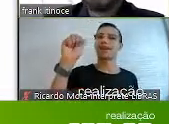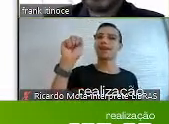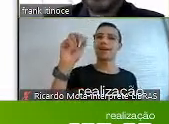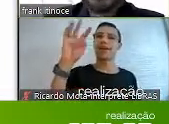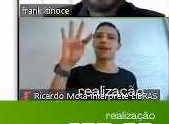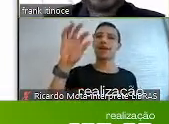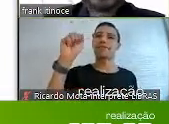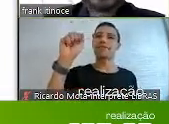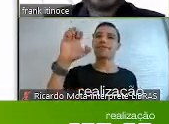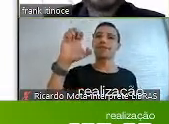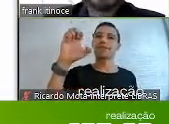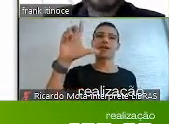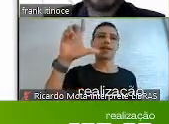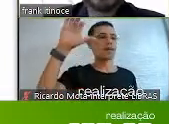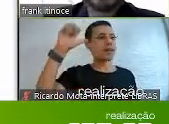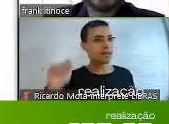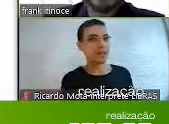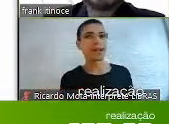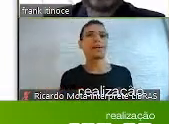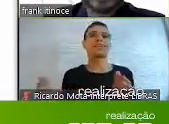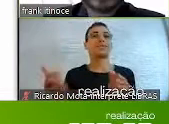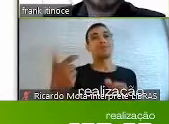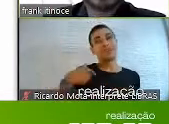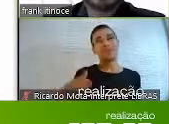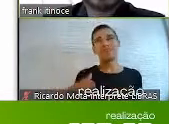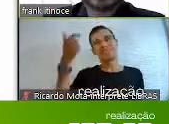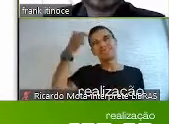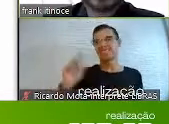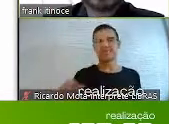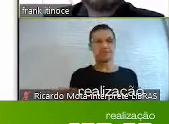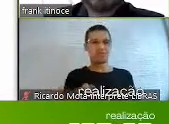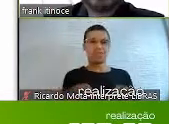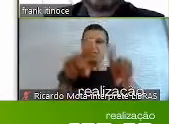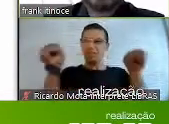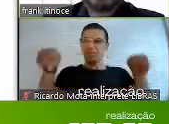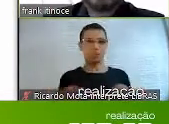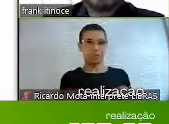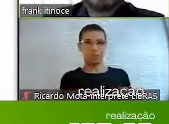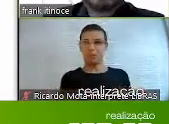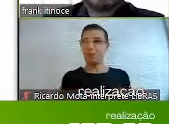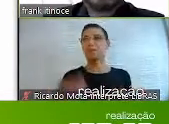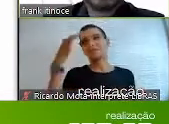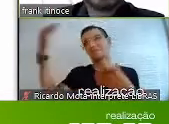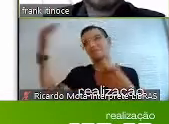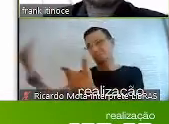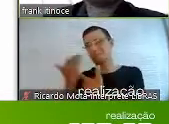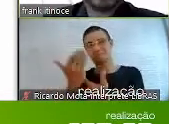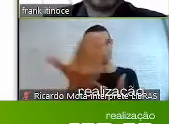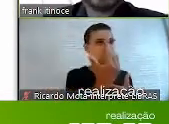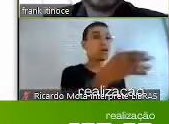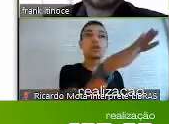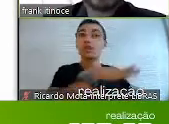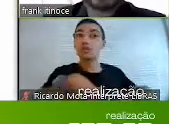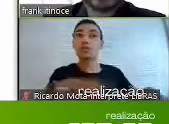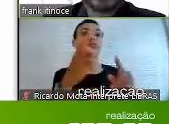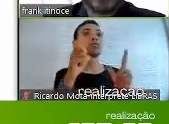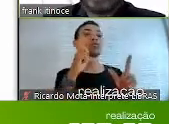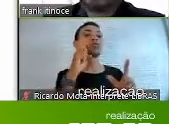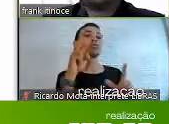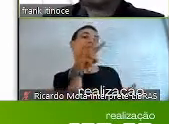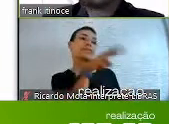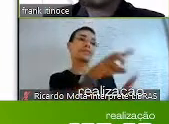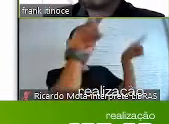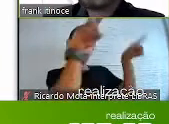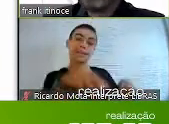muito. E eu agradeço o público, né? Os senhores que estão assistindo a gente. E, mais uma vez, parabéns pela sua